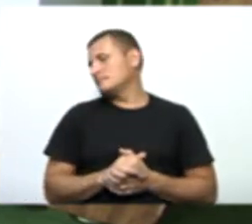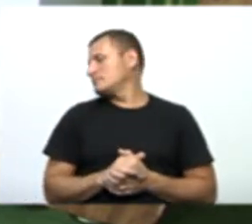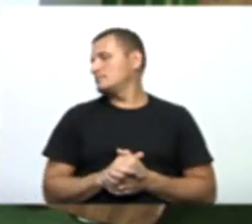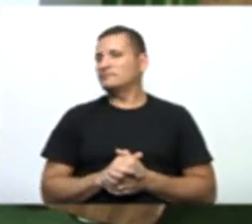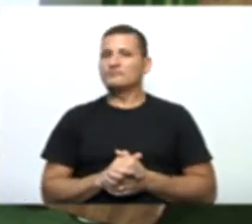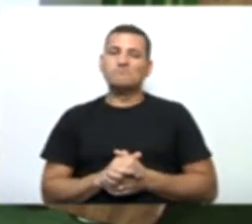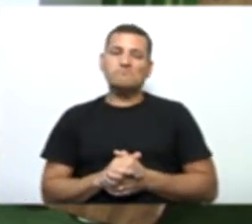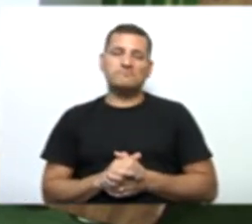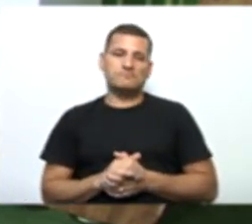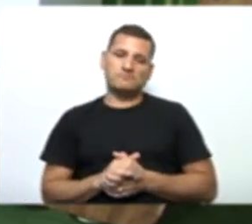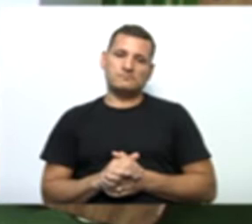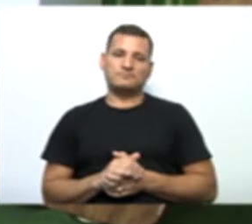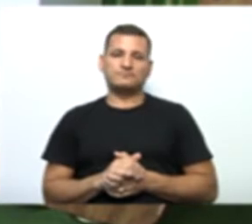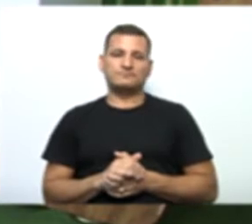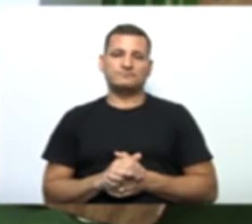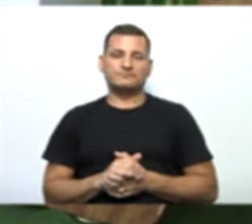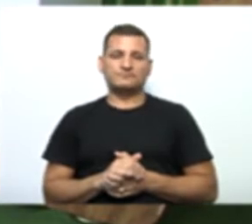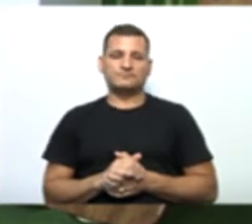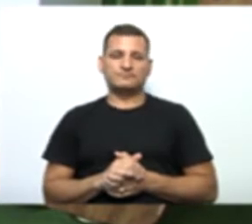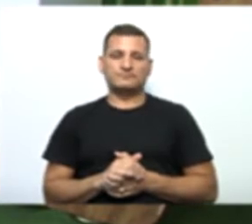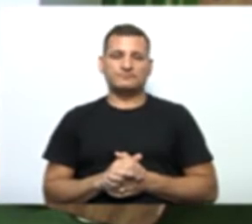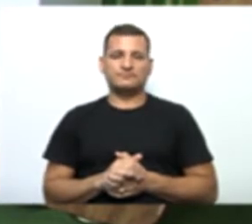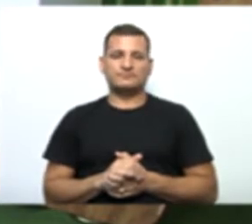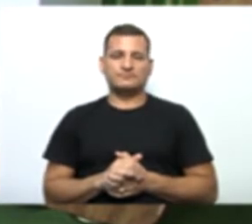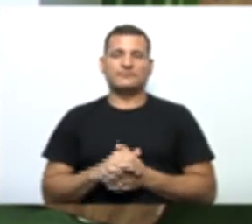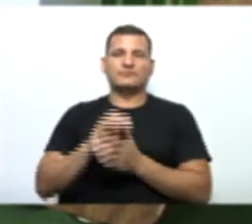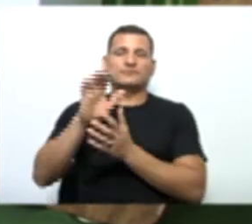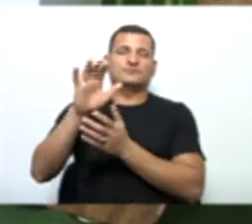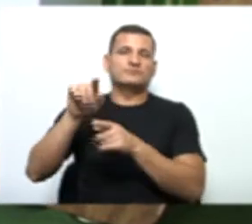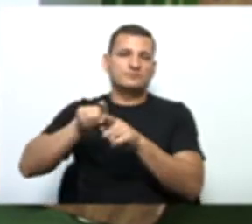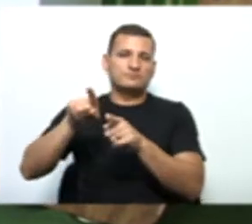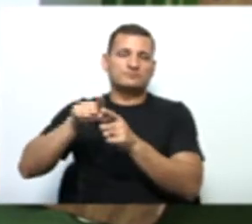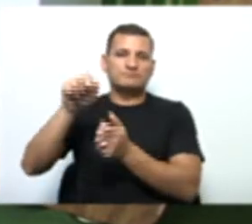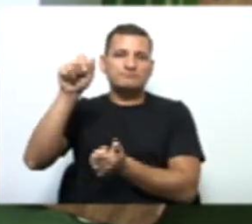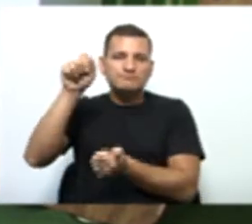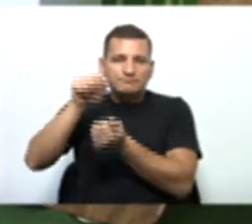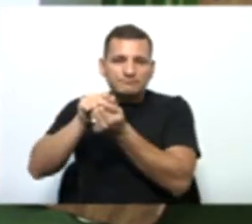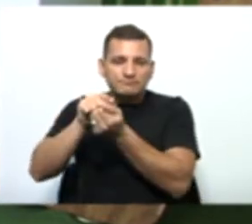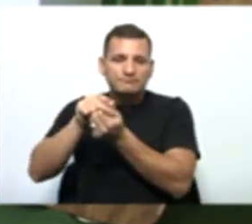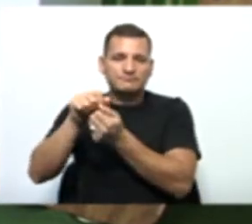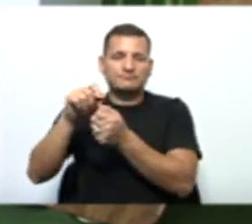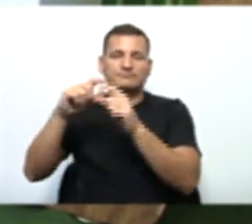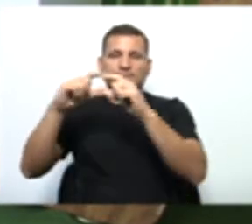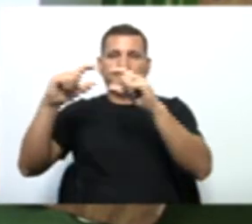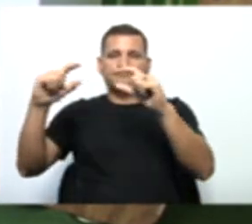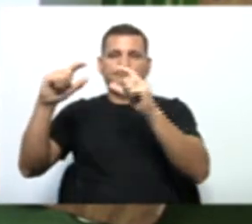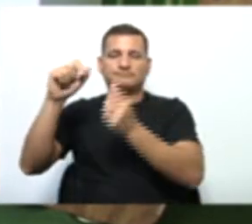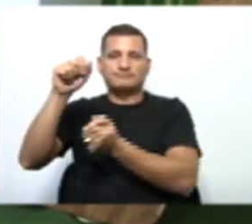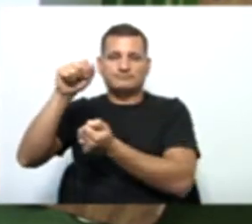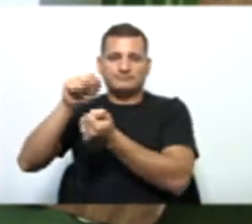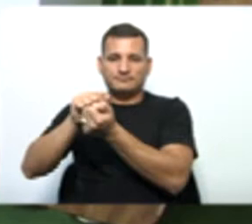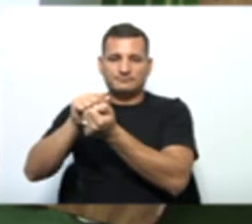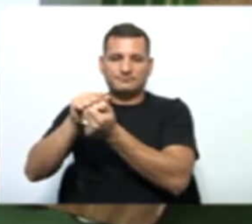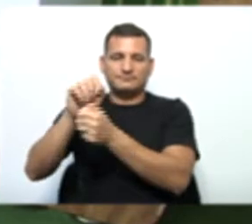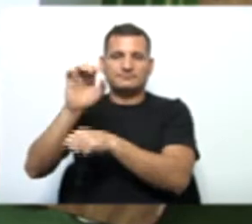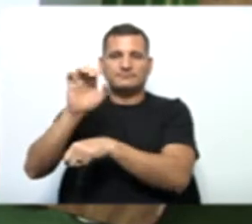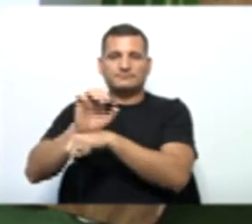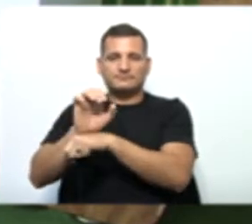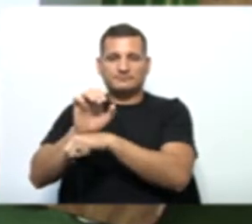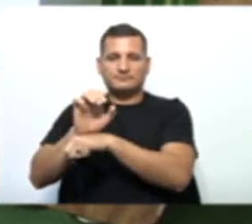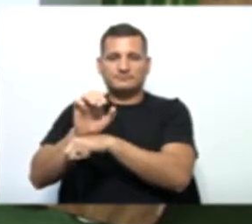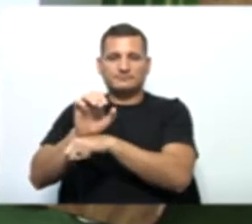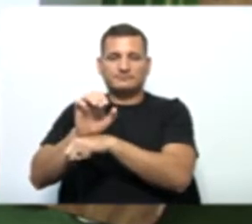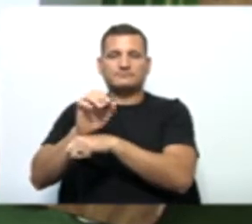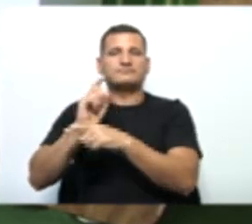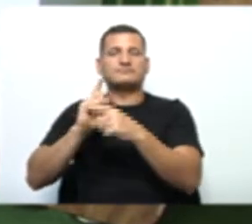planejamento visual que agrupou ó, o Instituto com o Estado. Porque não existe